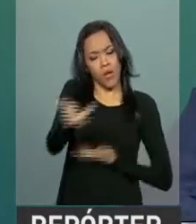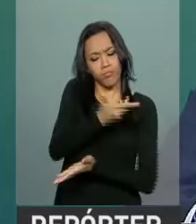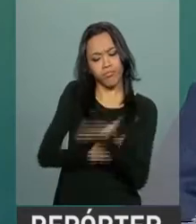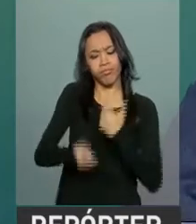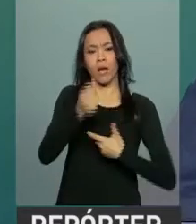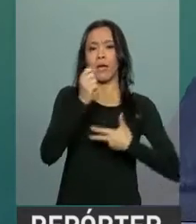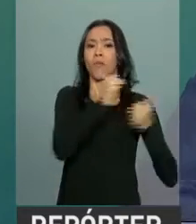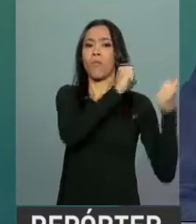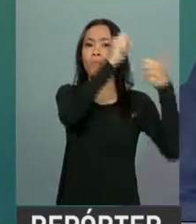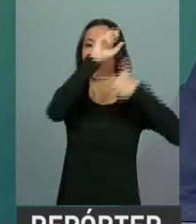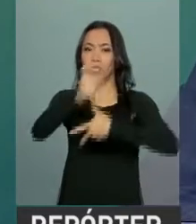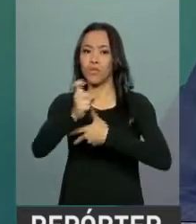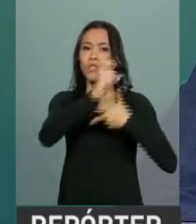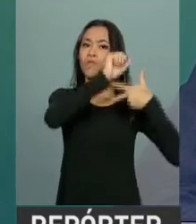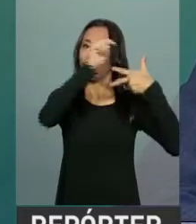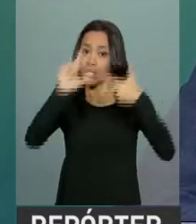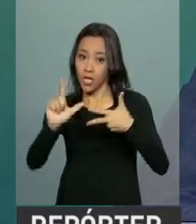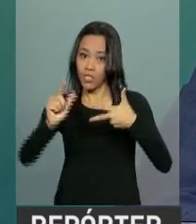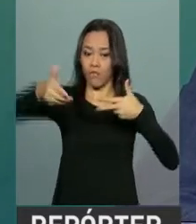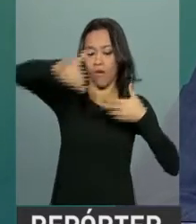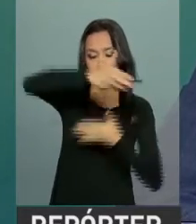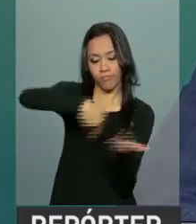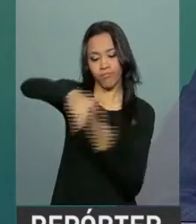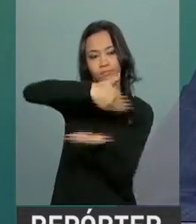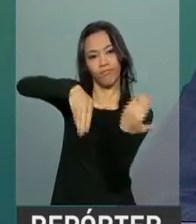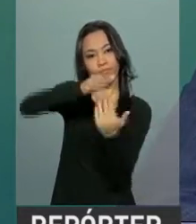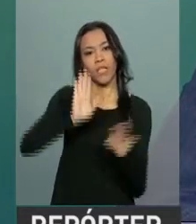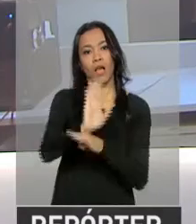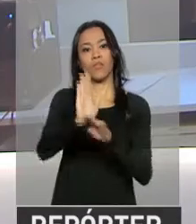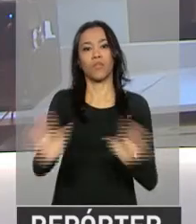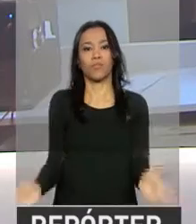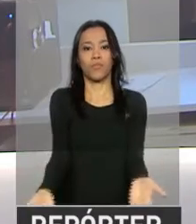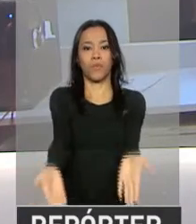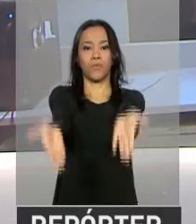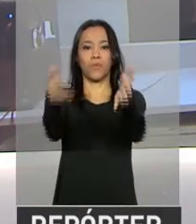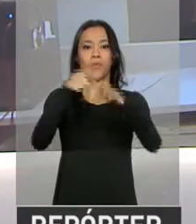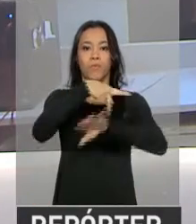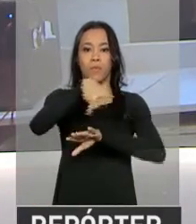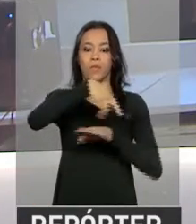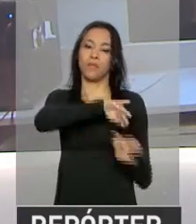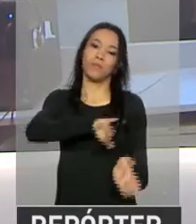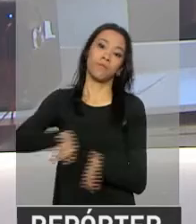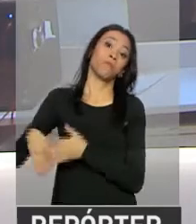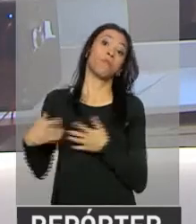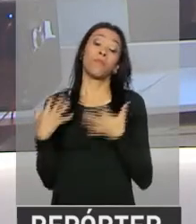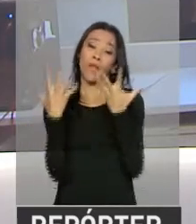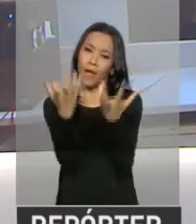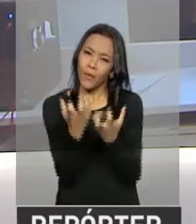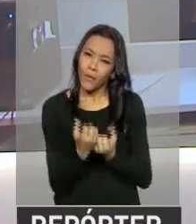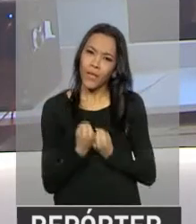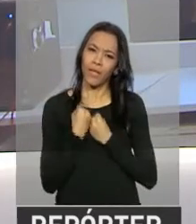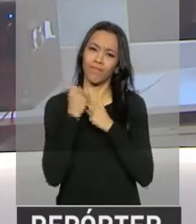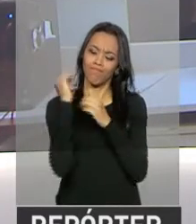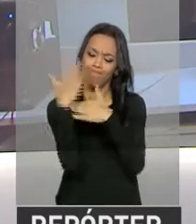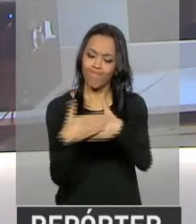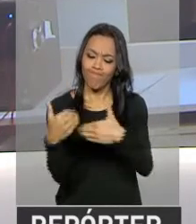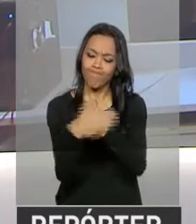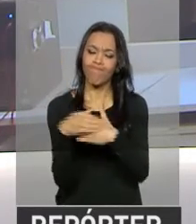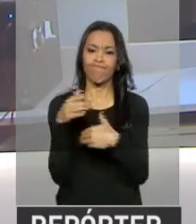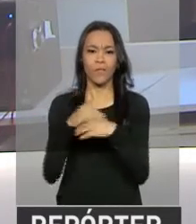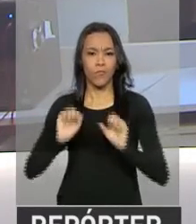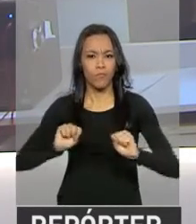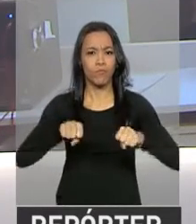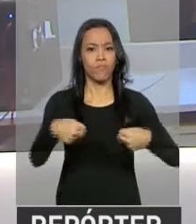que já está trazendo resultados extremamente positivos para o país acolher quem precisa e fortalecer a convivência